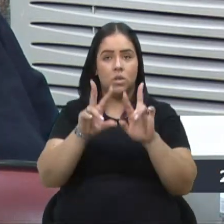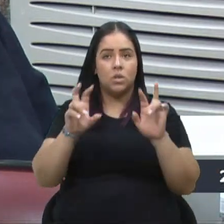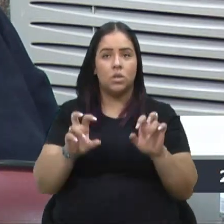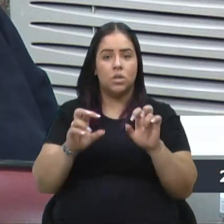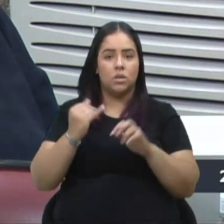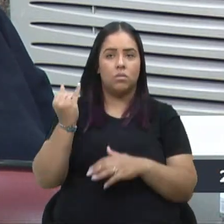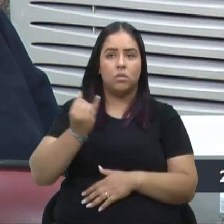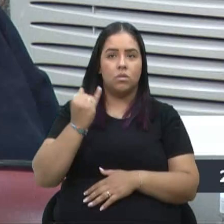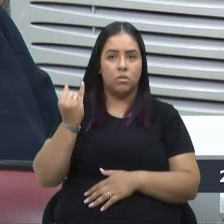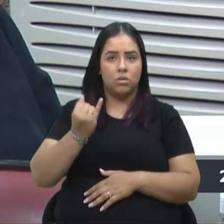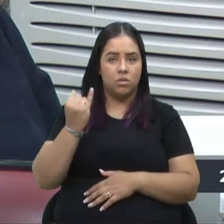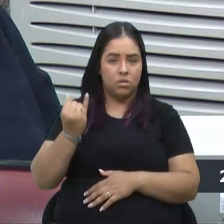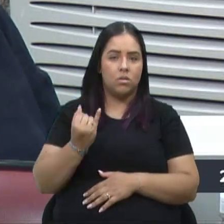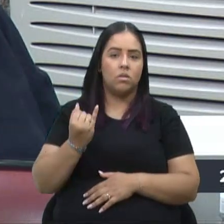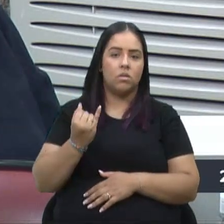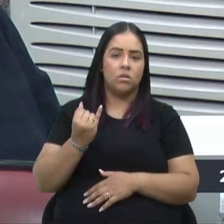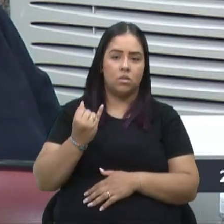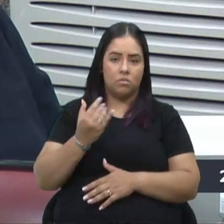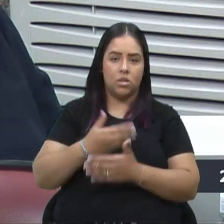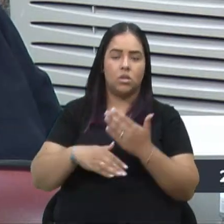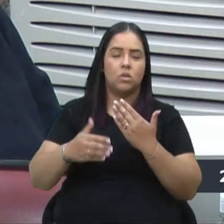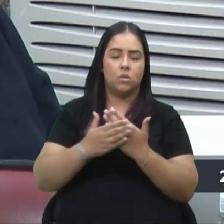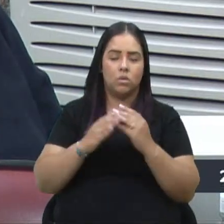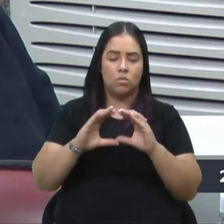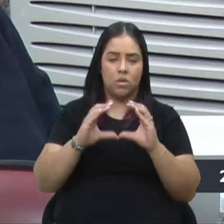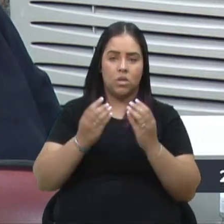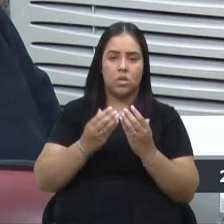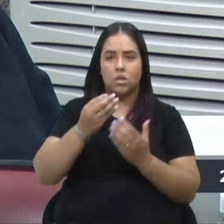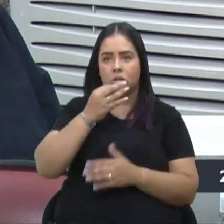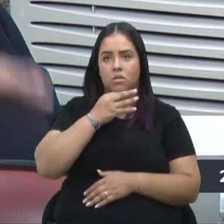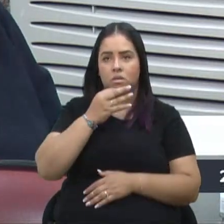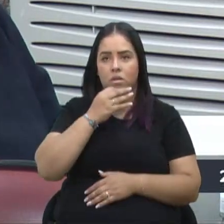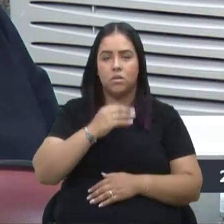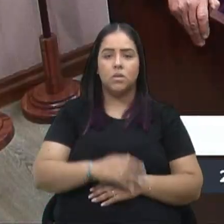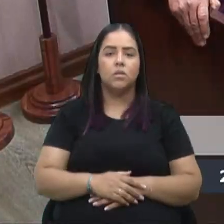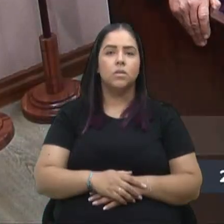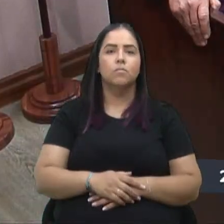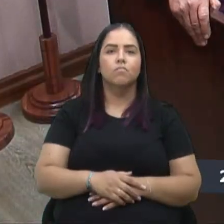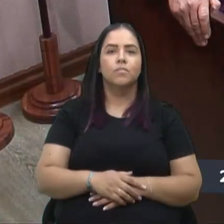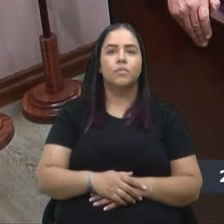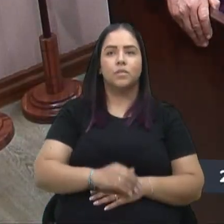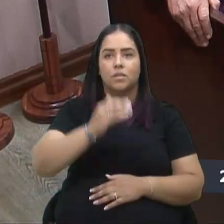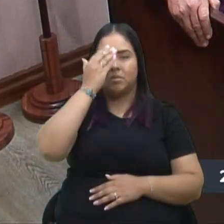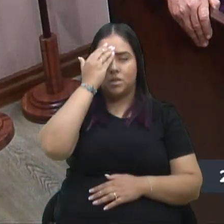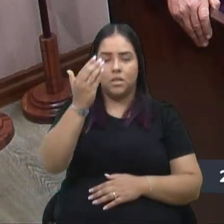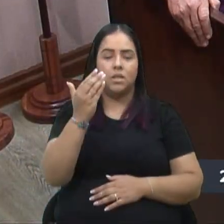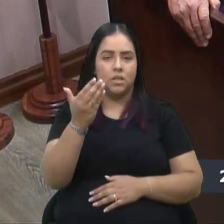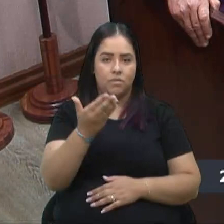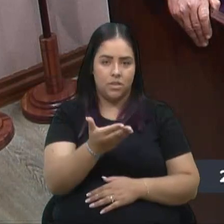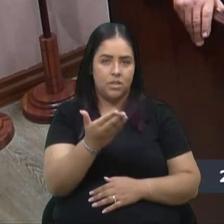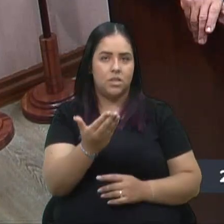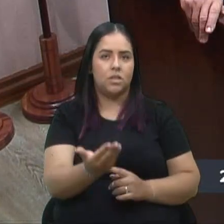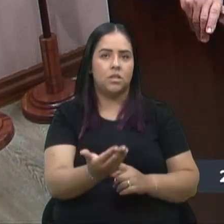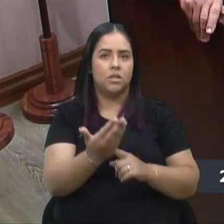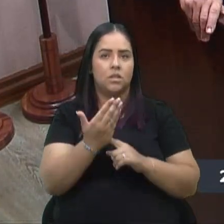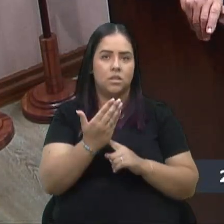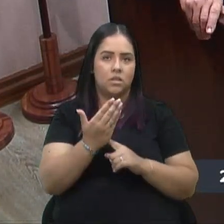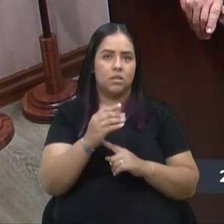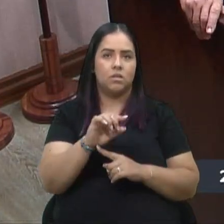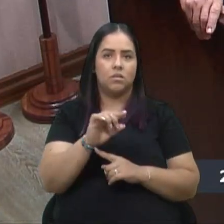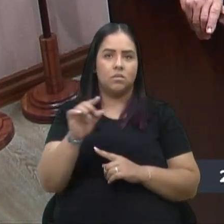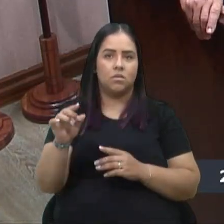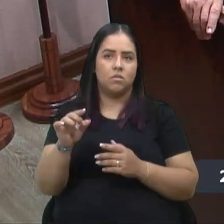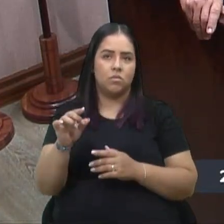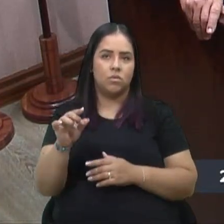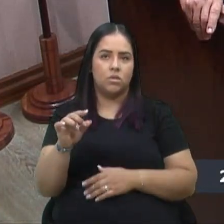é muito importante e para o bem comum da nossa comunidade Caxiense obrigado pela contribuição Vereador quem o próximo